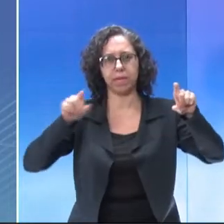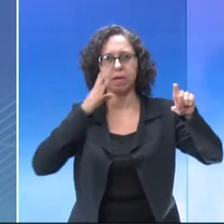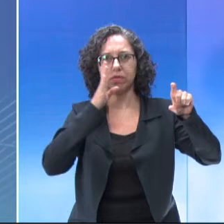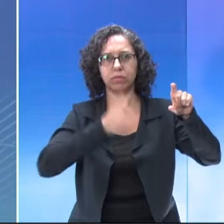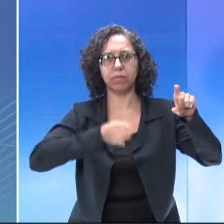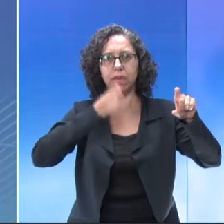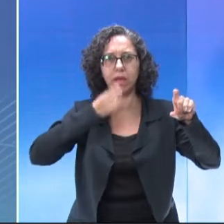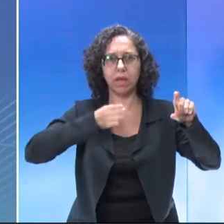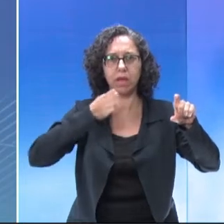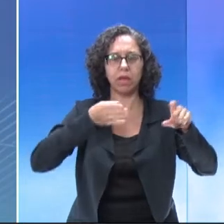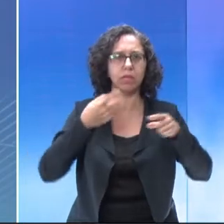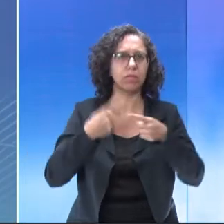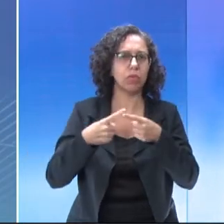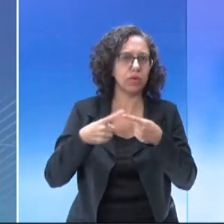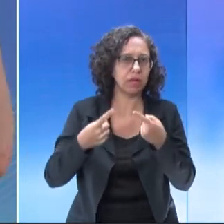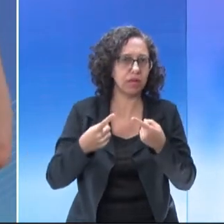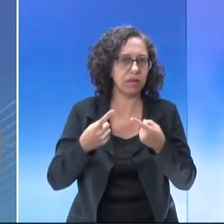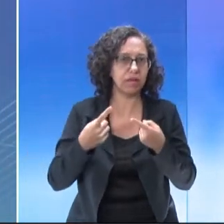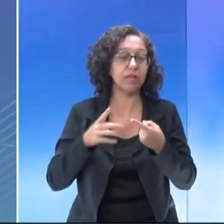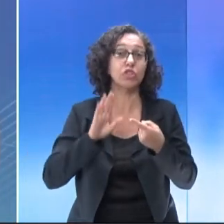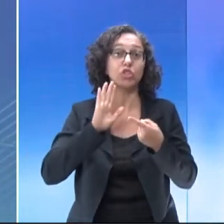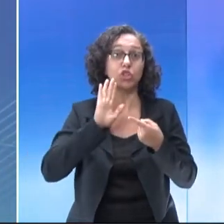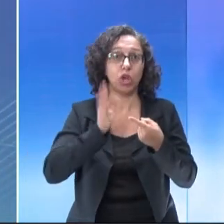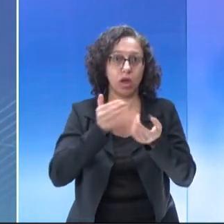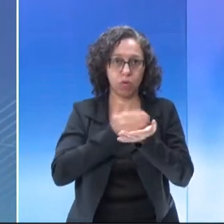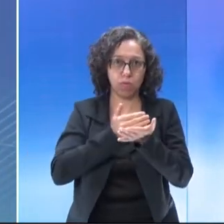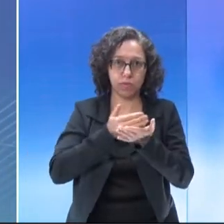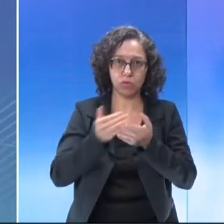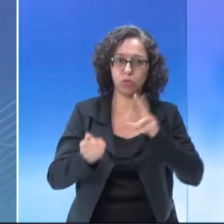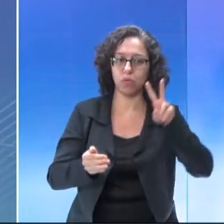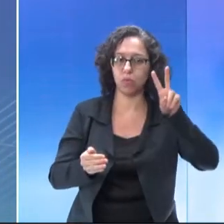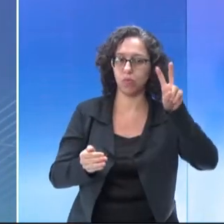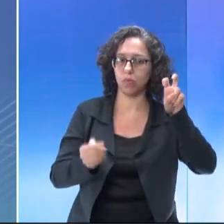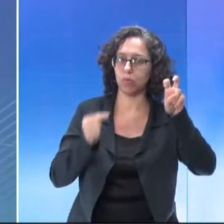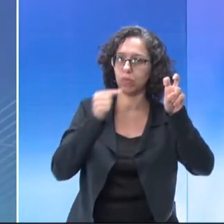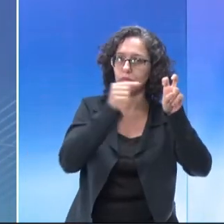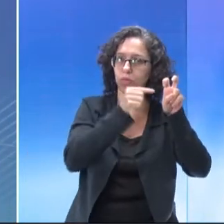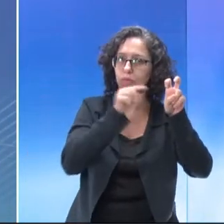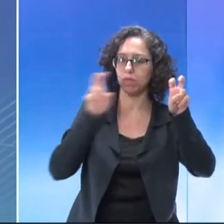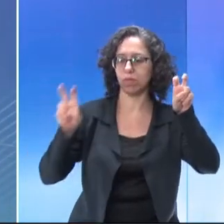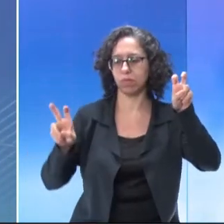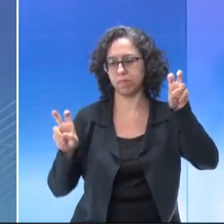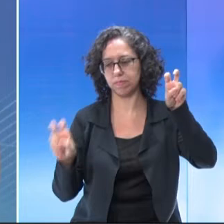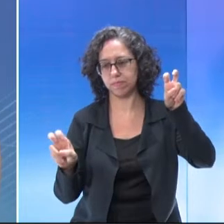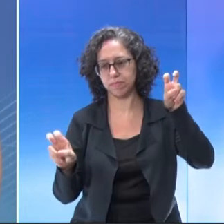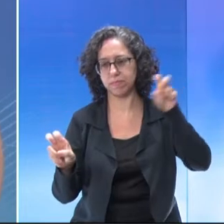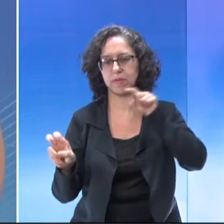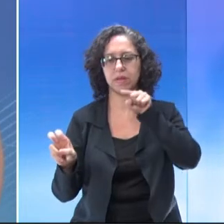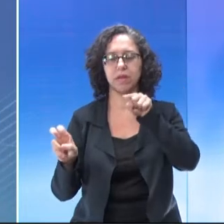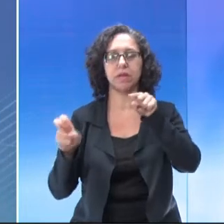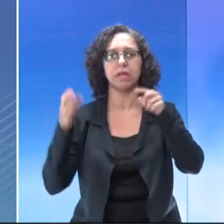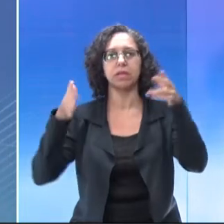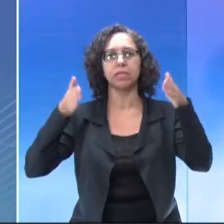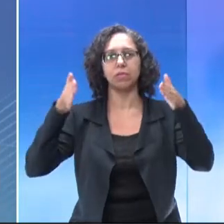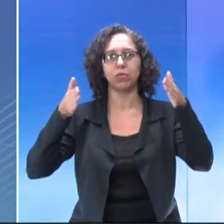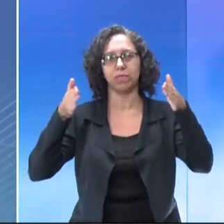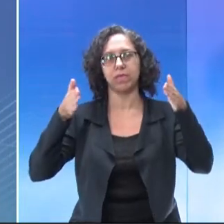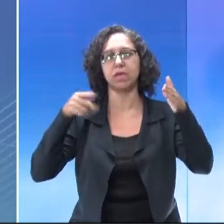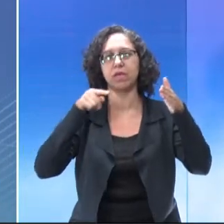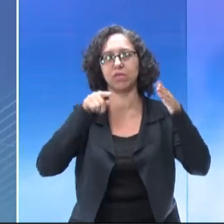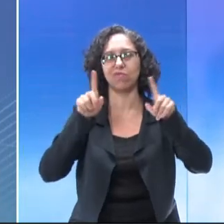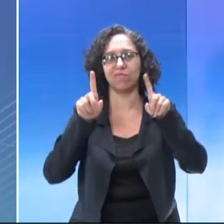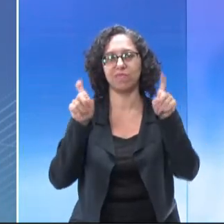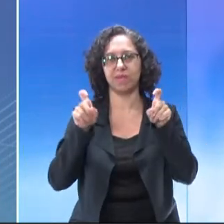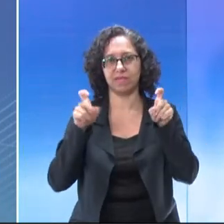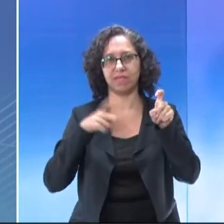desse período? Porque eu já utilizei as duas aspas. Eu falo então que eu tenho aspa dupla no